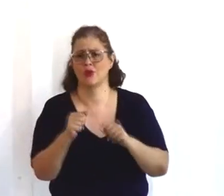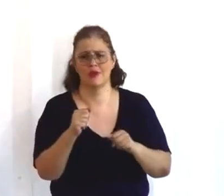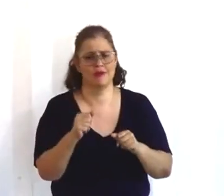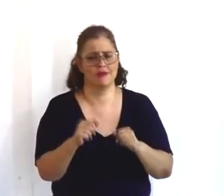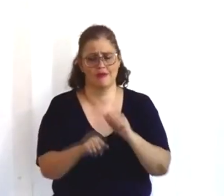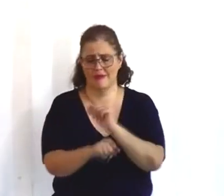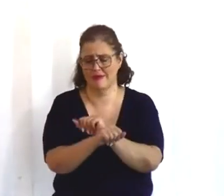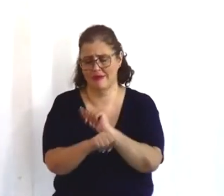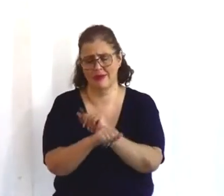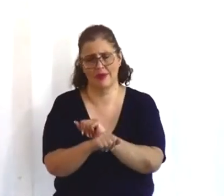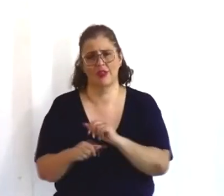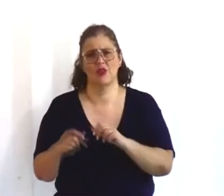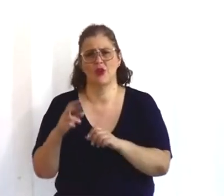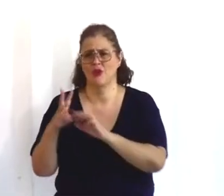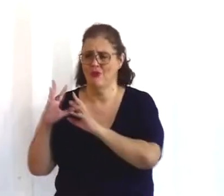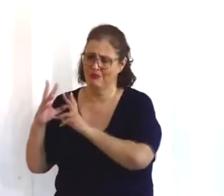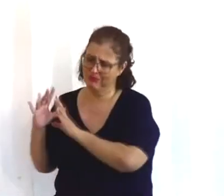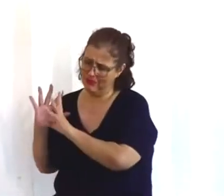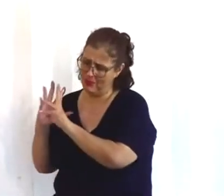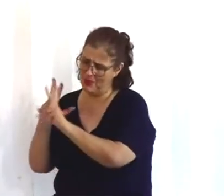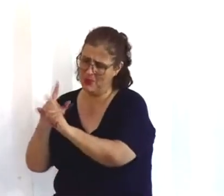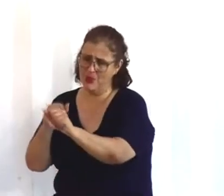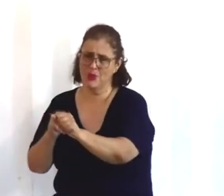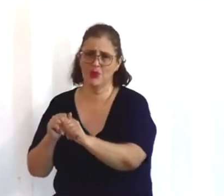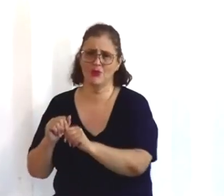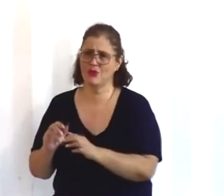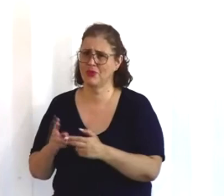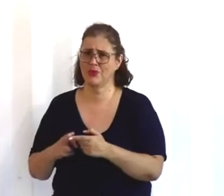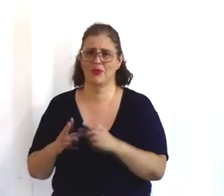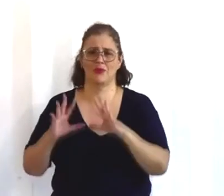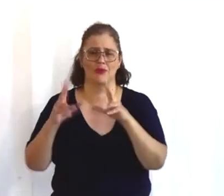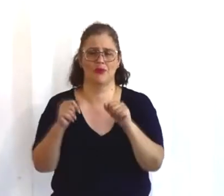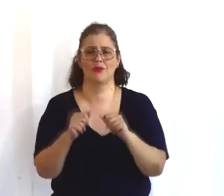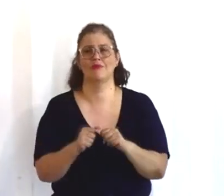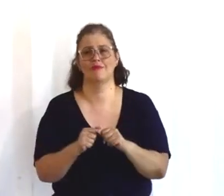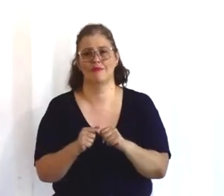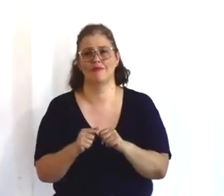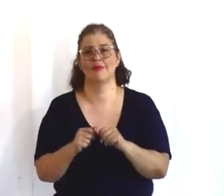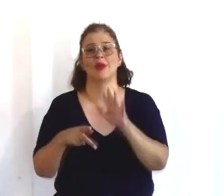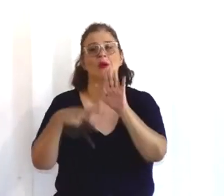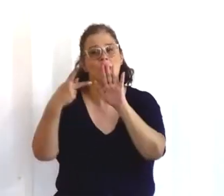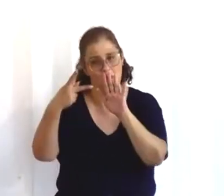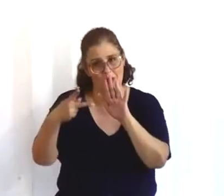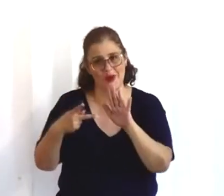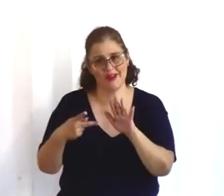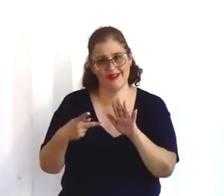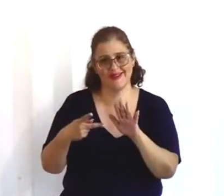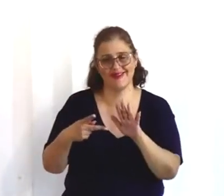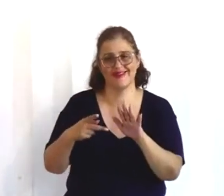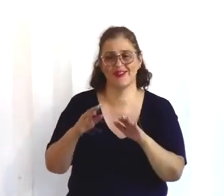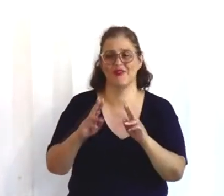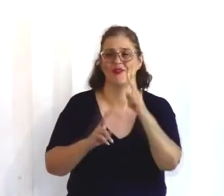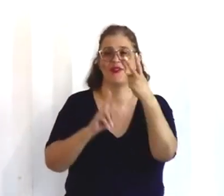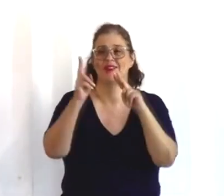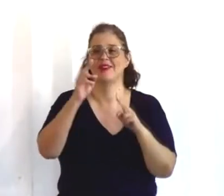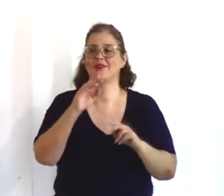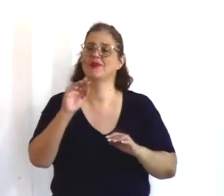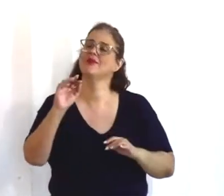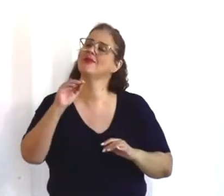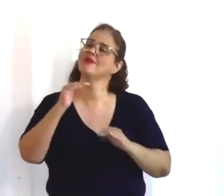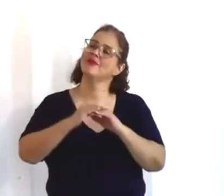manhã. Promessas do vencedor dos vencedores. E aí eu concluo, voltando lá